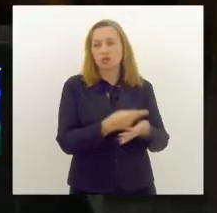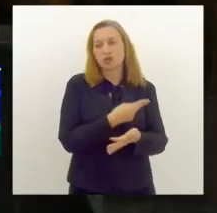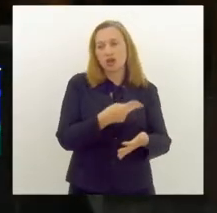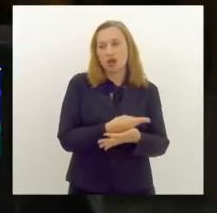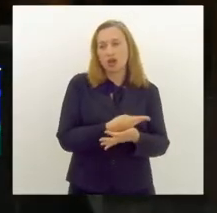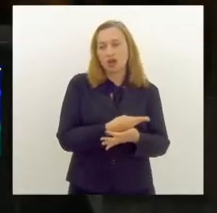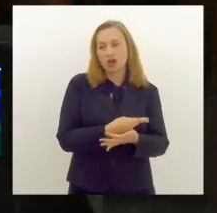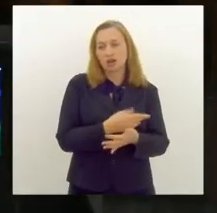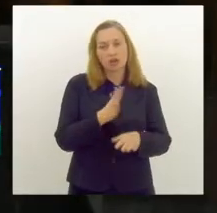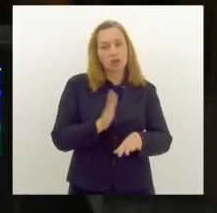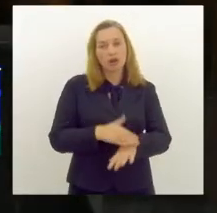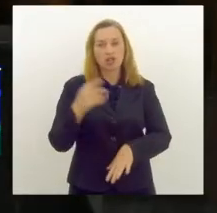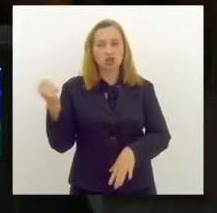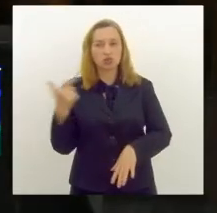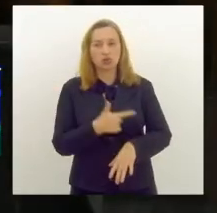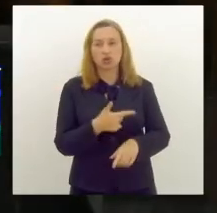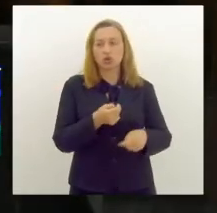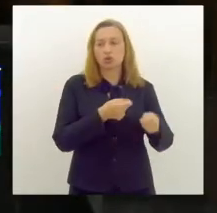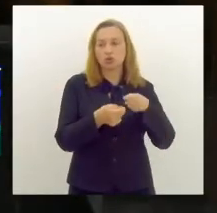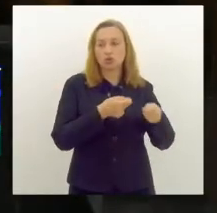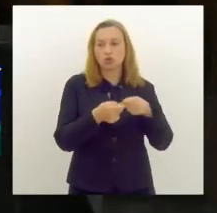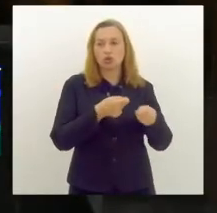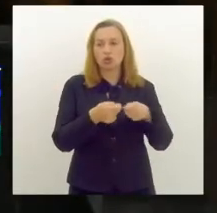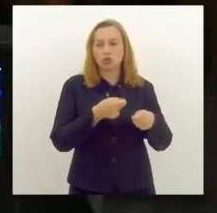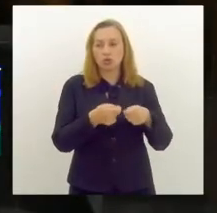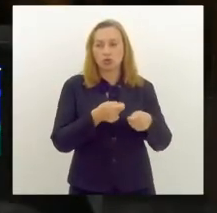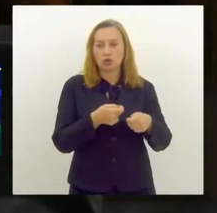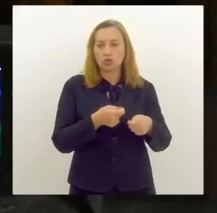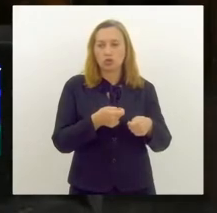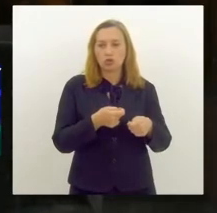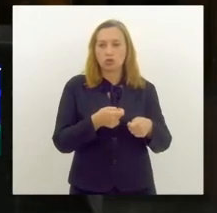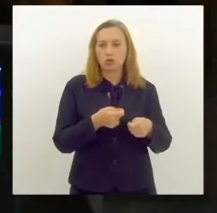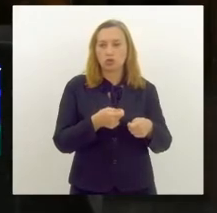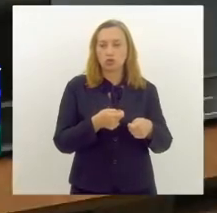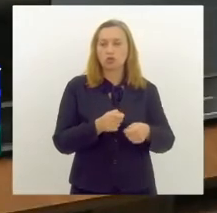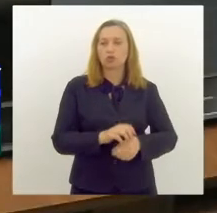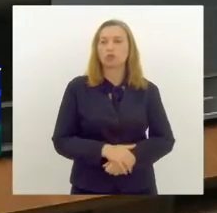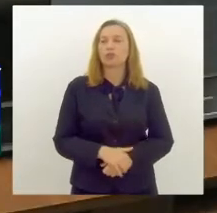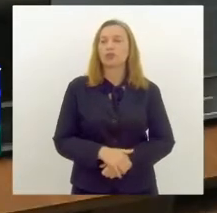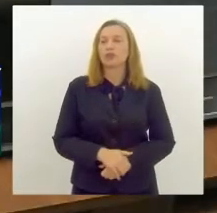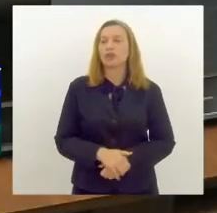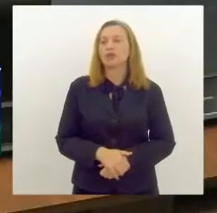e vai muito mais para o campo do controle e da tentativa de promover uma reforma moral.